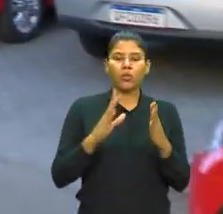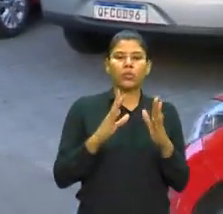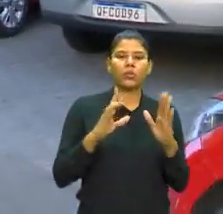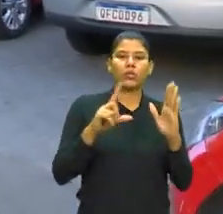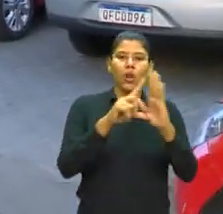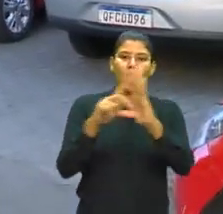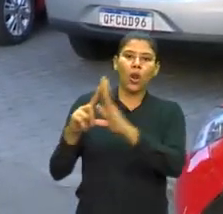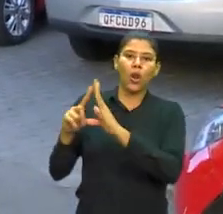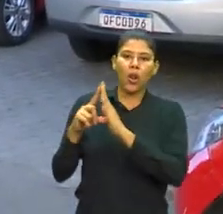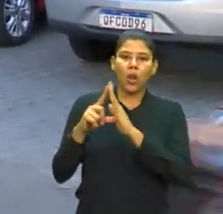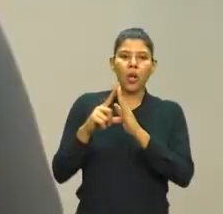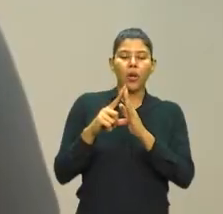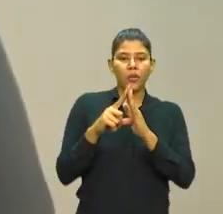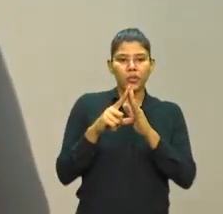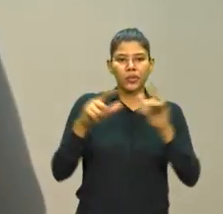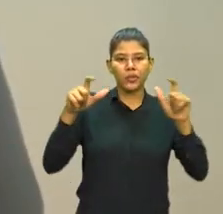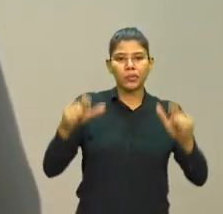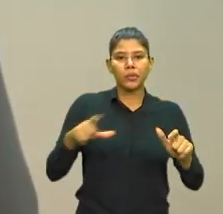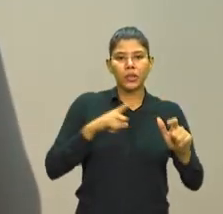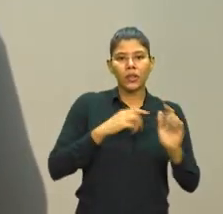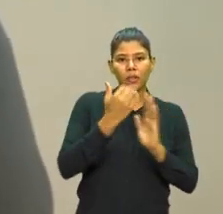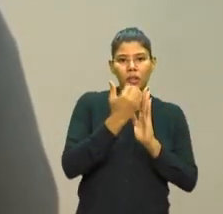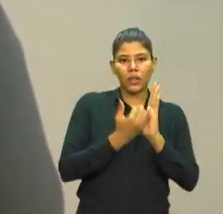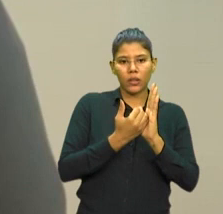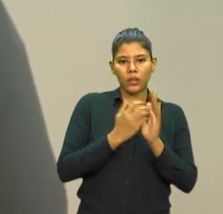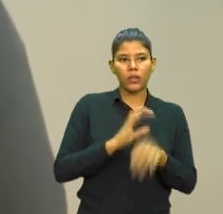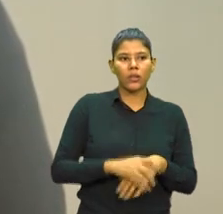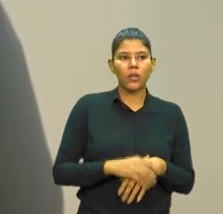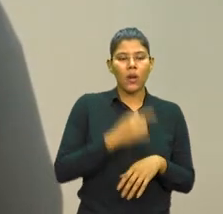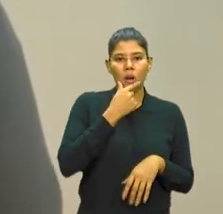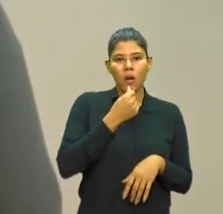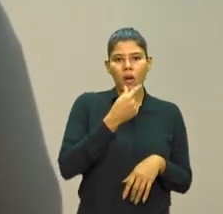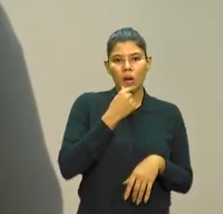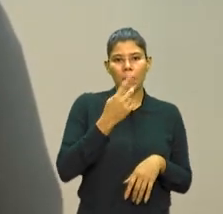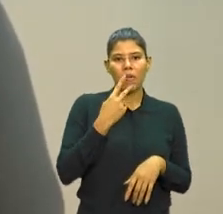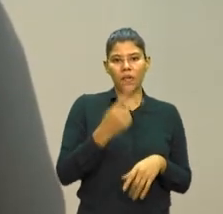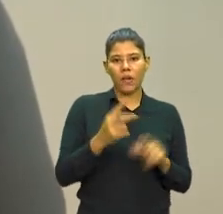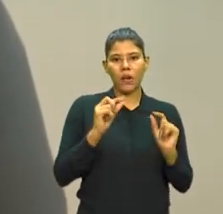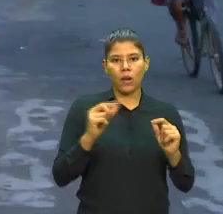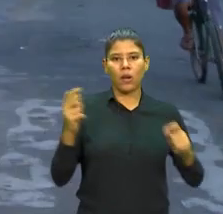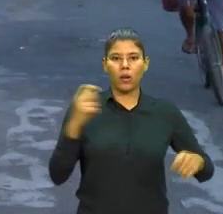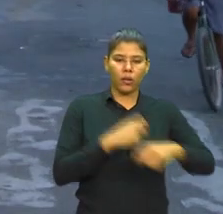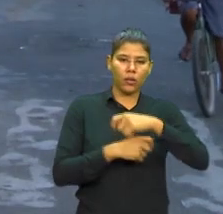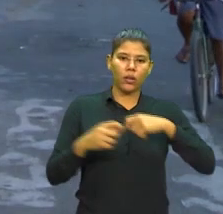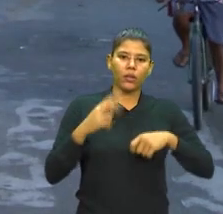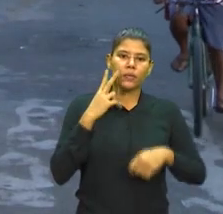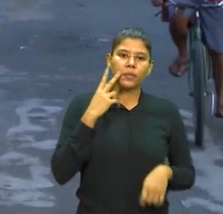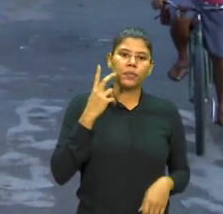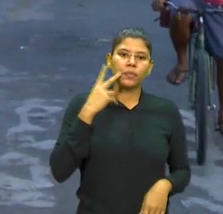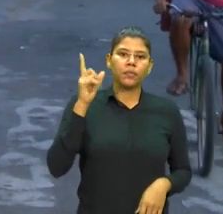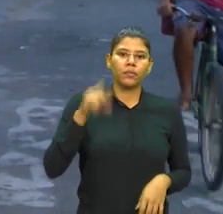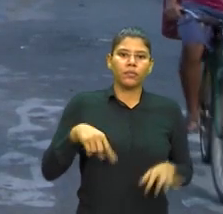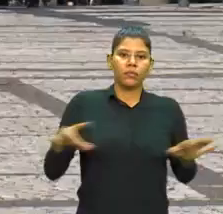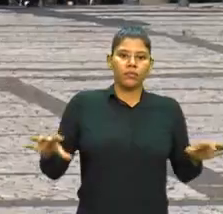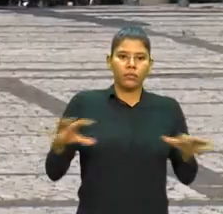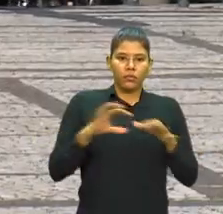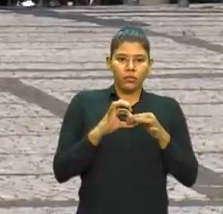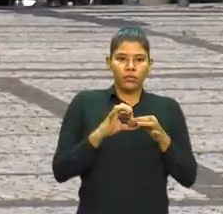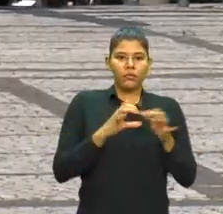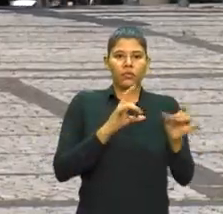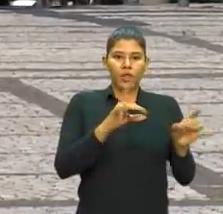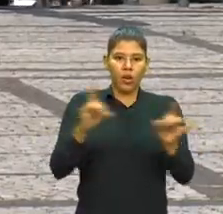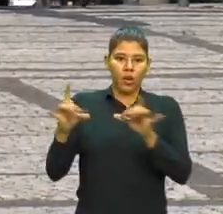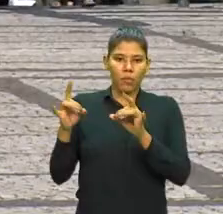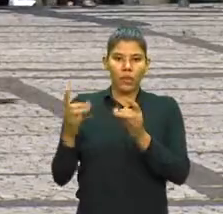50% no faturamento este economista ressalta que a maior parte da economia cearense está vinculada aos setores do Comércio e de